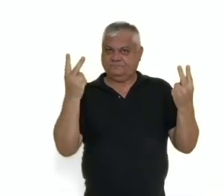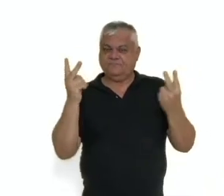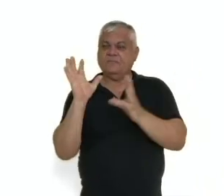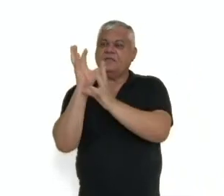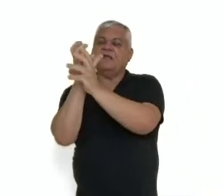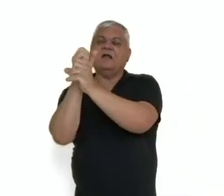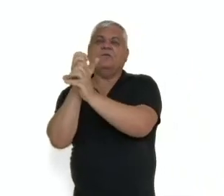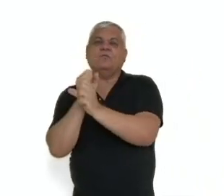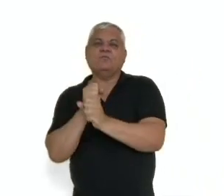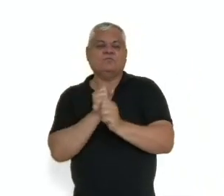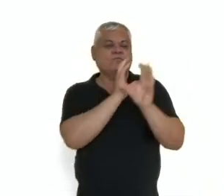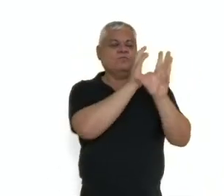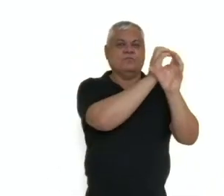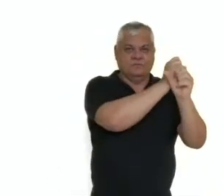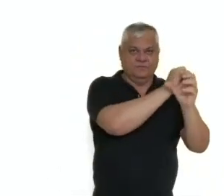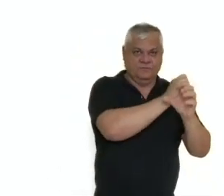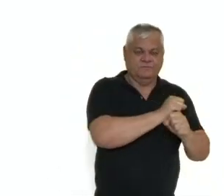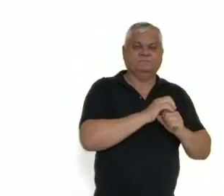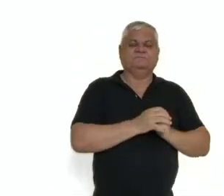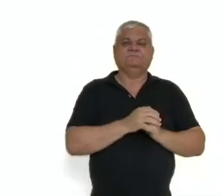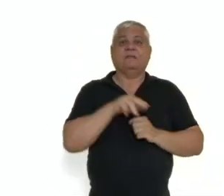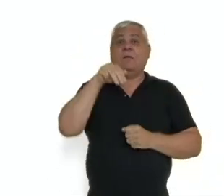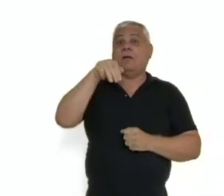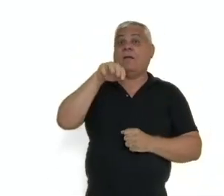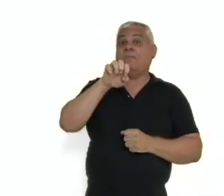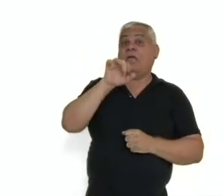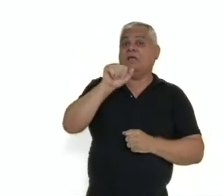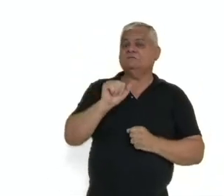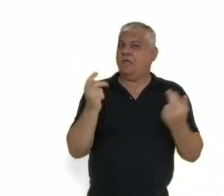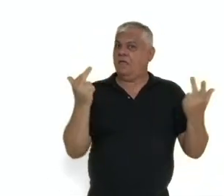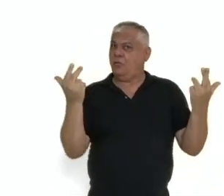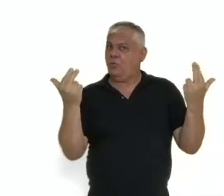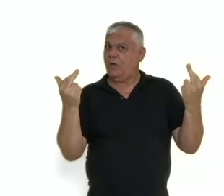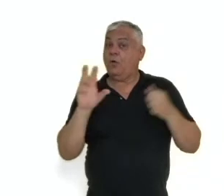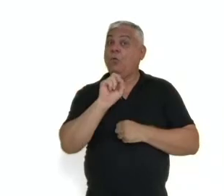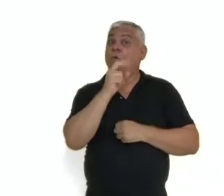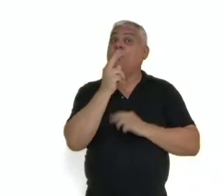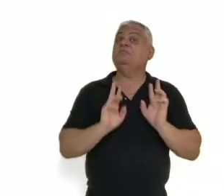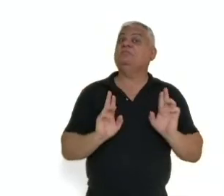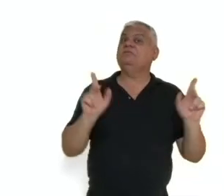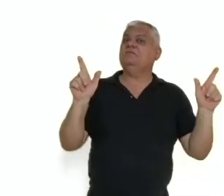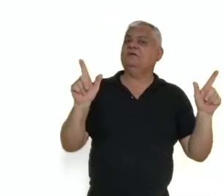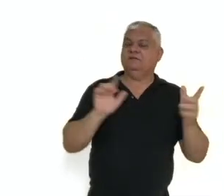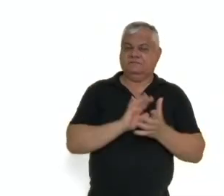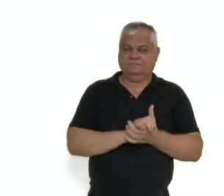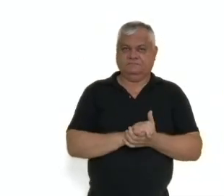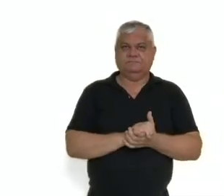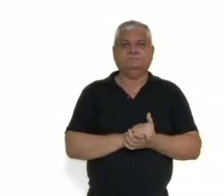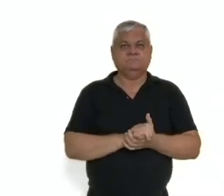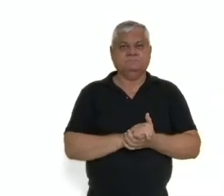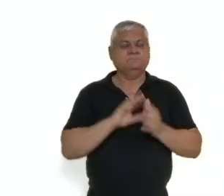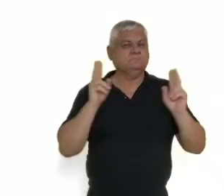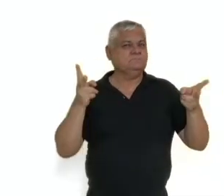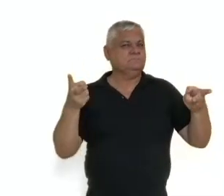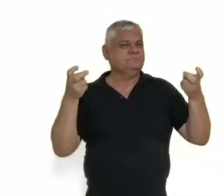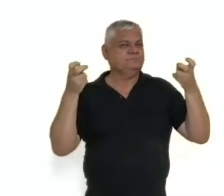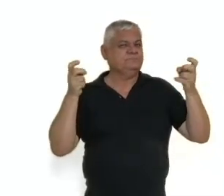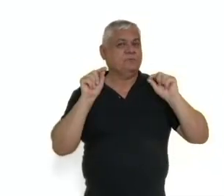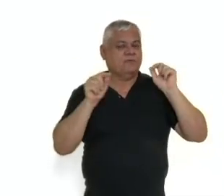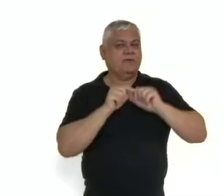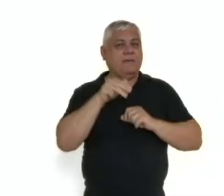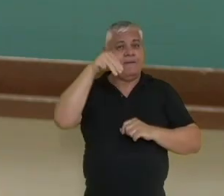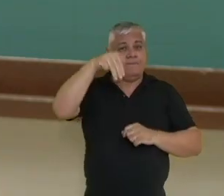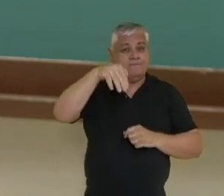média de pontos. Essas médias, elas são iguais ou são diferentes? Pessoal, percebam que as médias